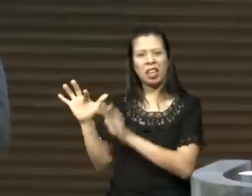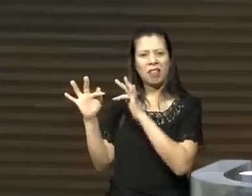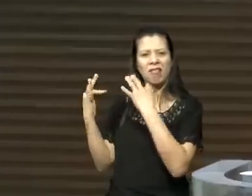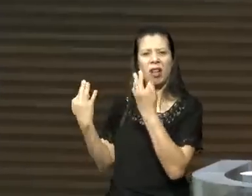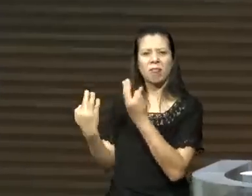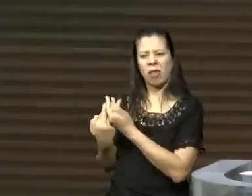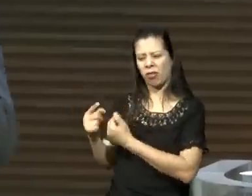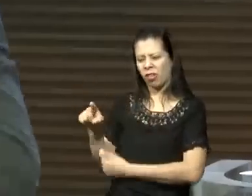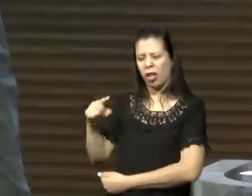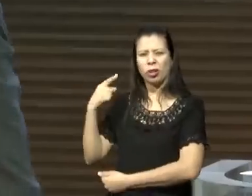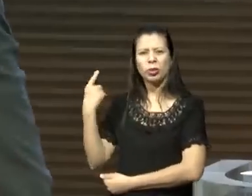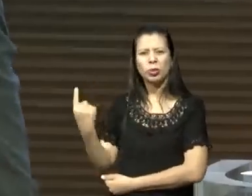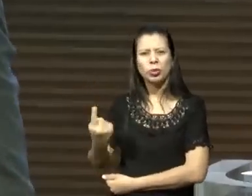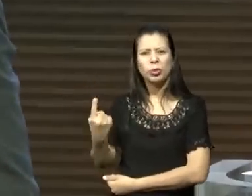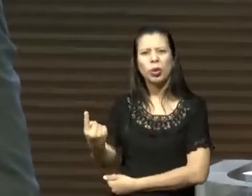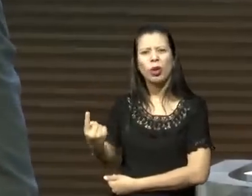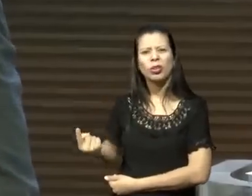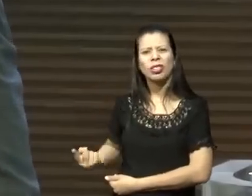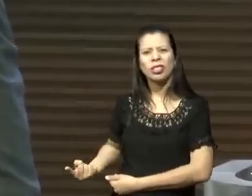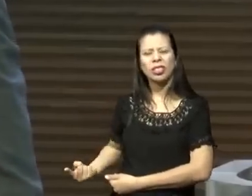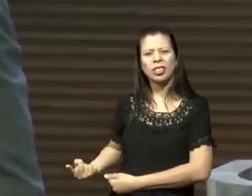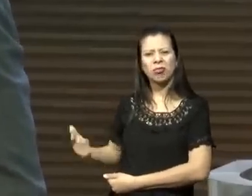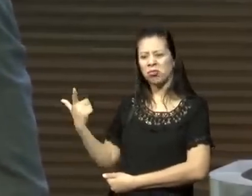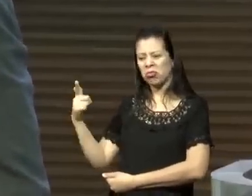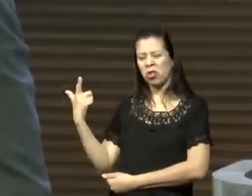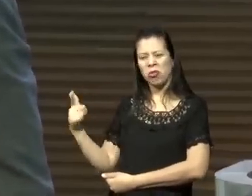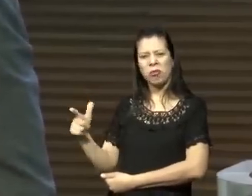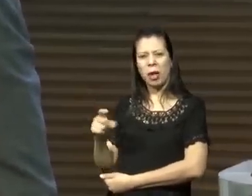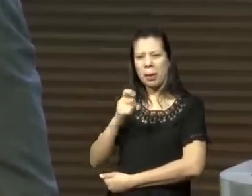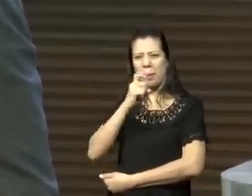acusando Jesus que não tinha um pai terreno